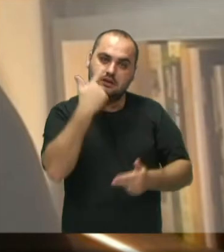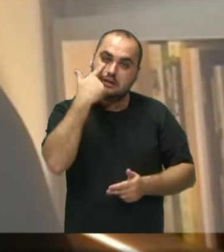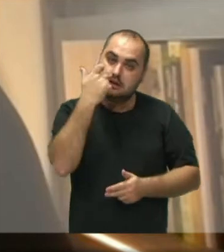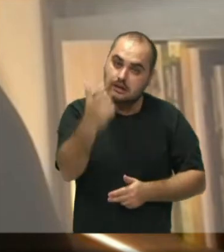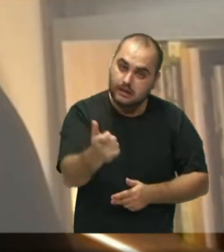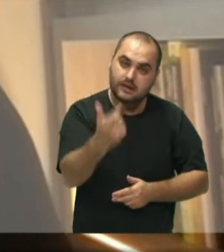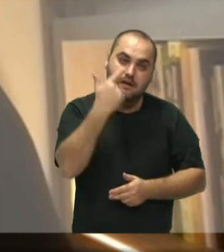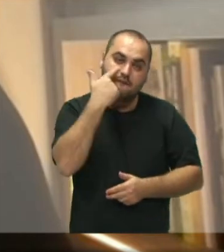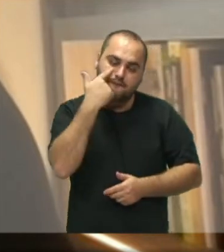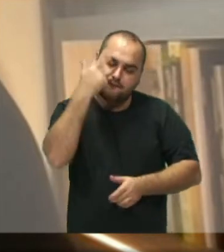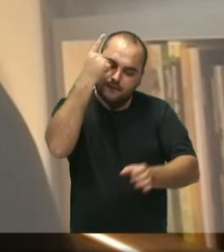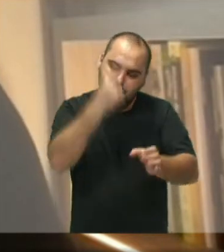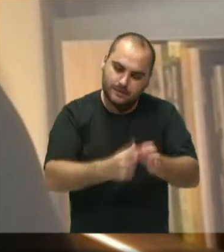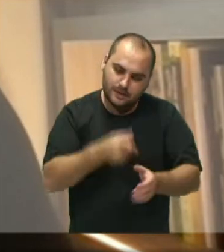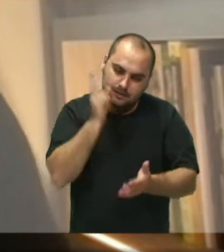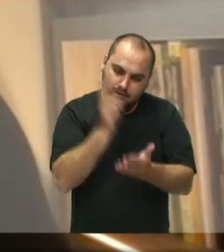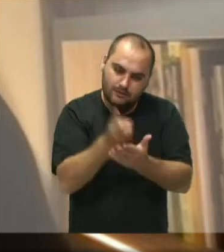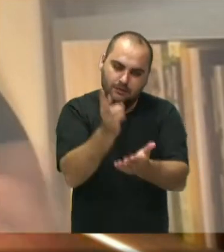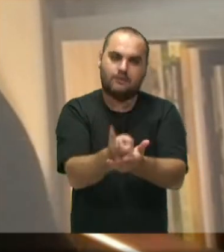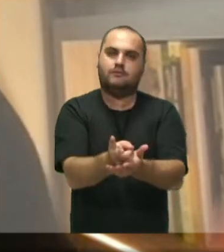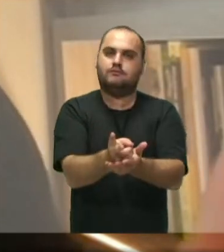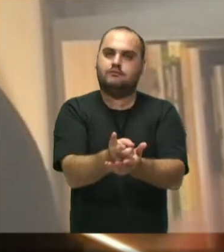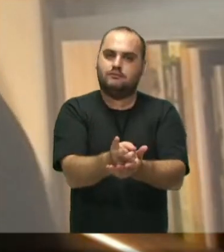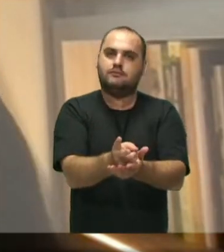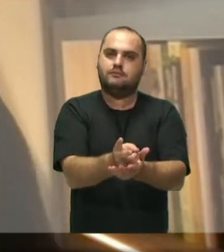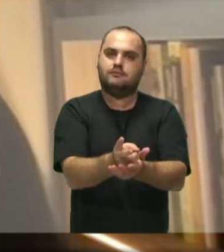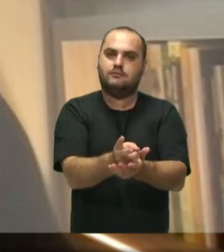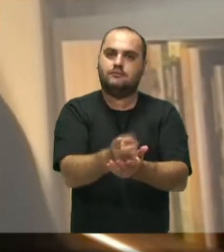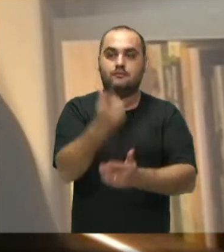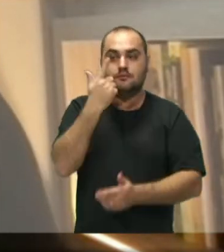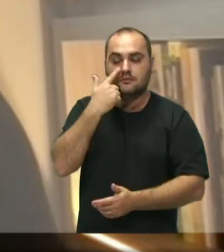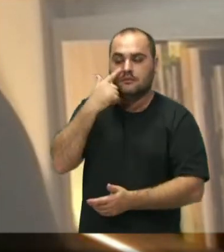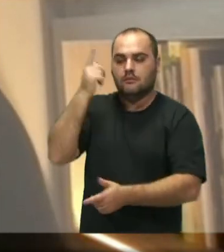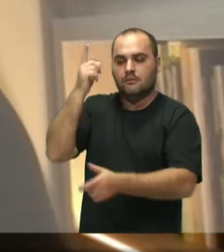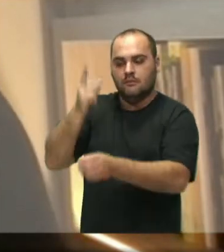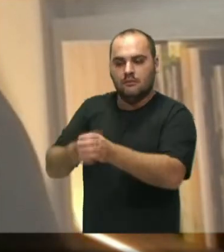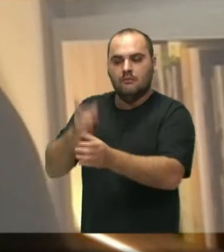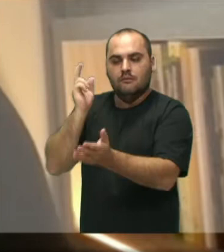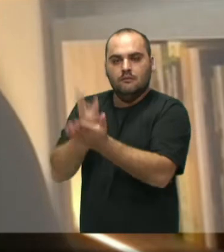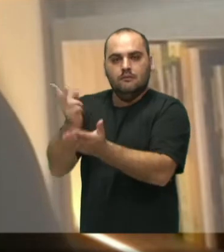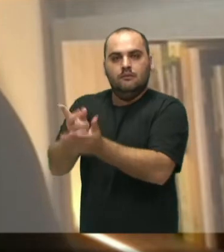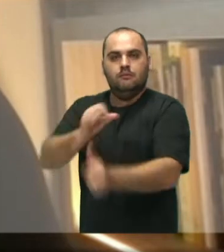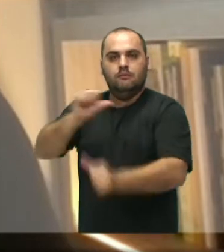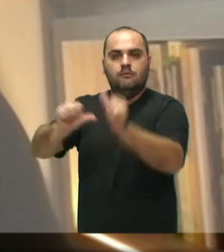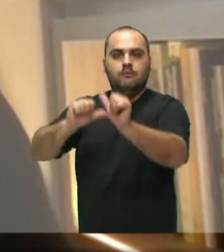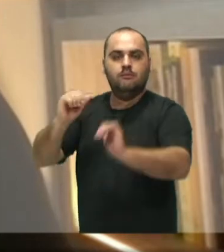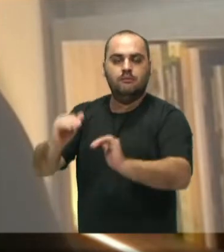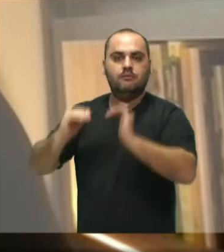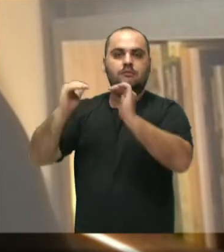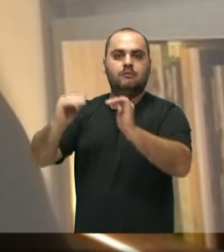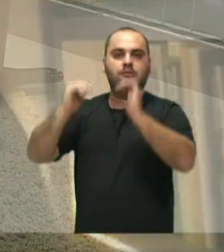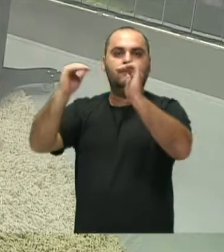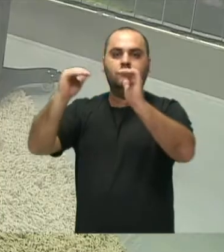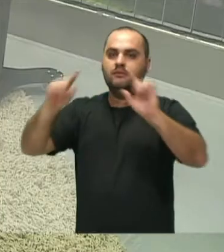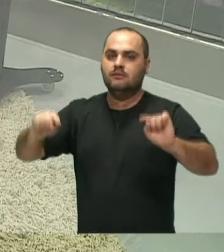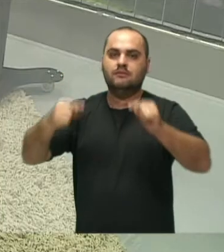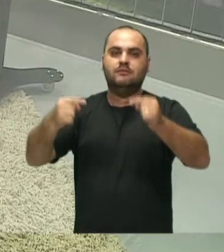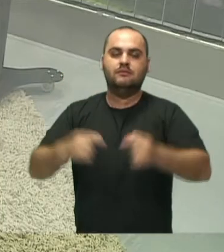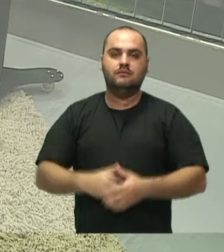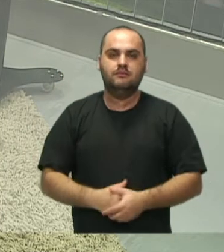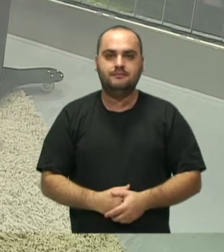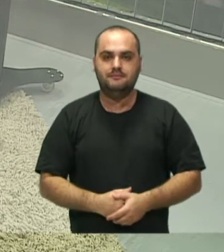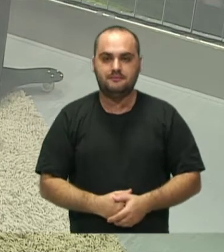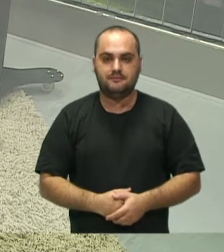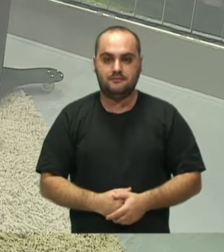interesse diversidade continuando em movimento continuando numa transformação aí superando seus Desafios que estão aí postos